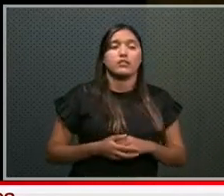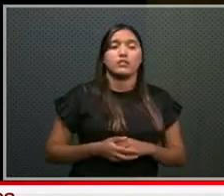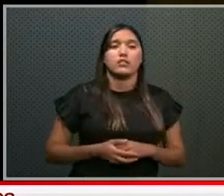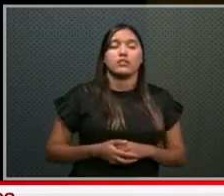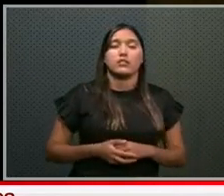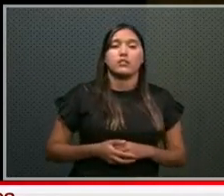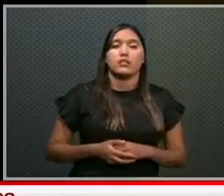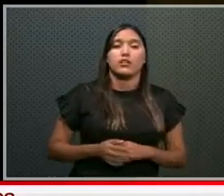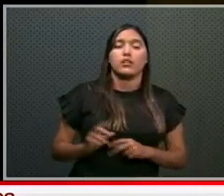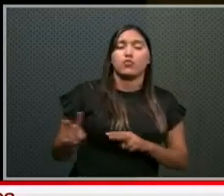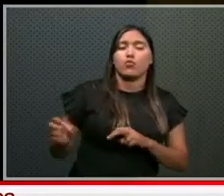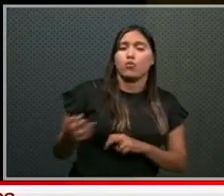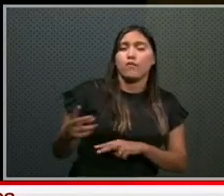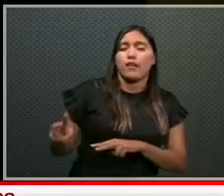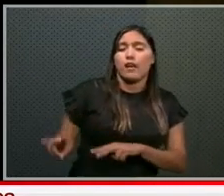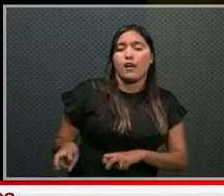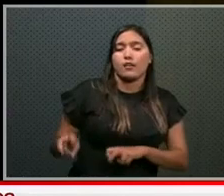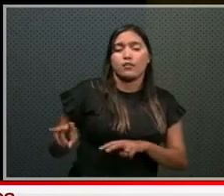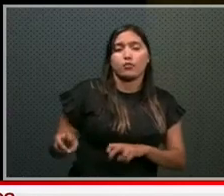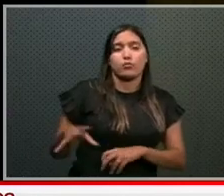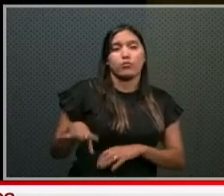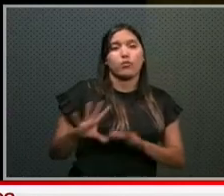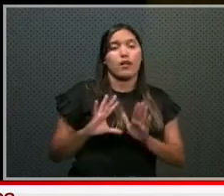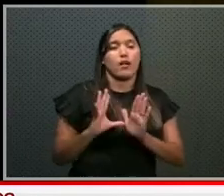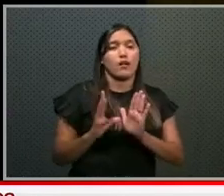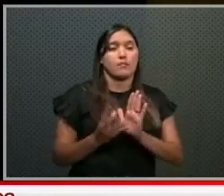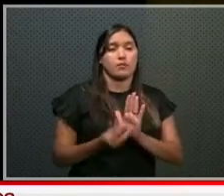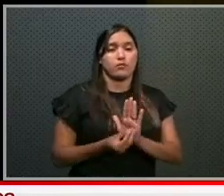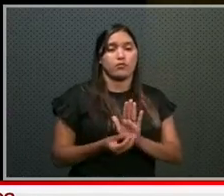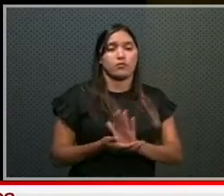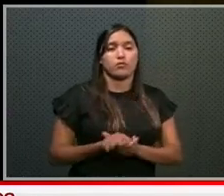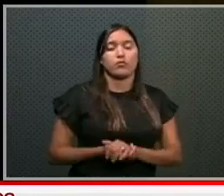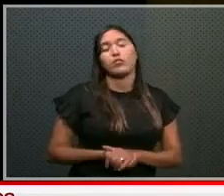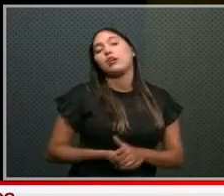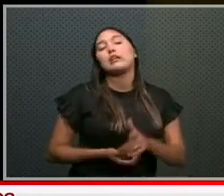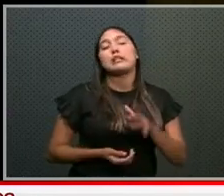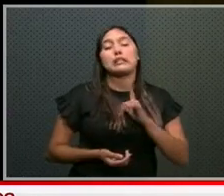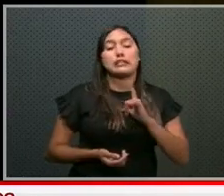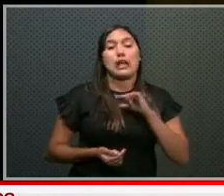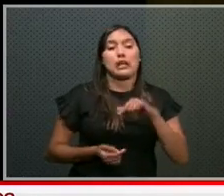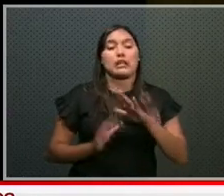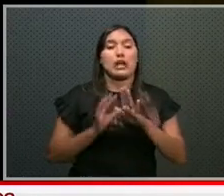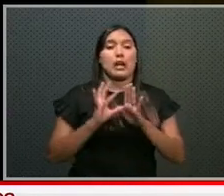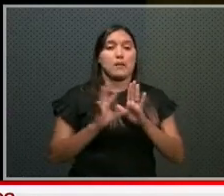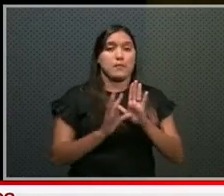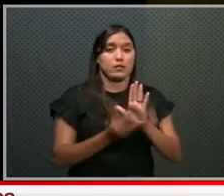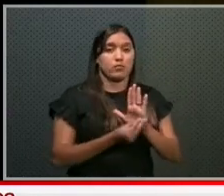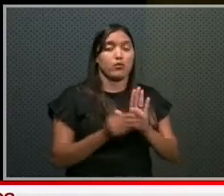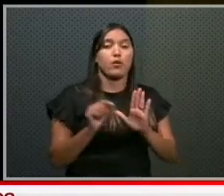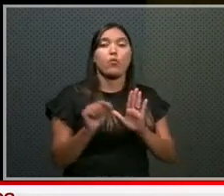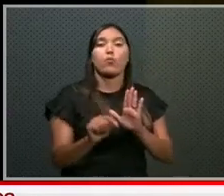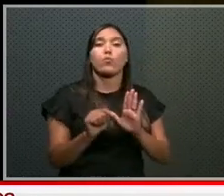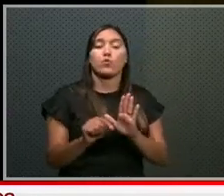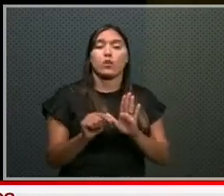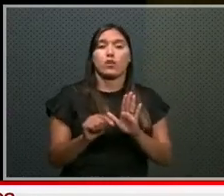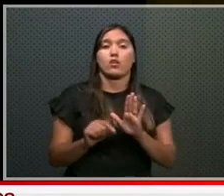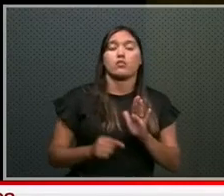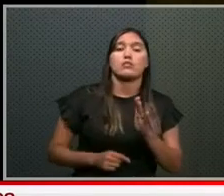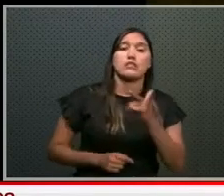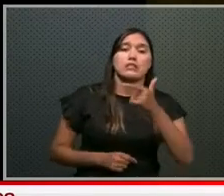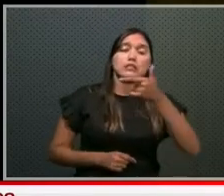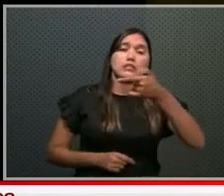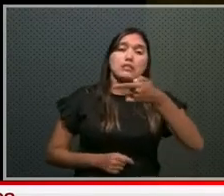agriculturas para Amazônia no plural mesmo temos na Amazônia Legal vejam senhores e senhoras